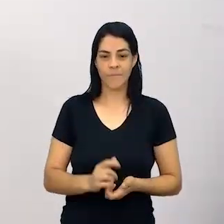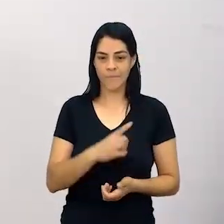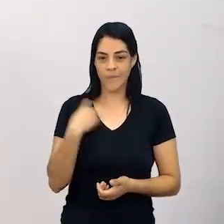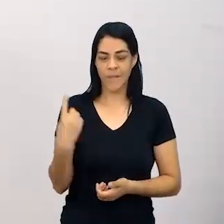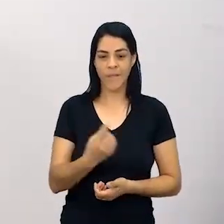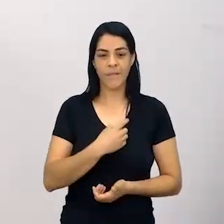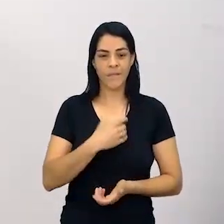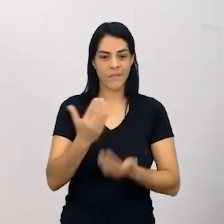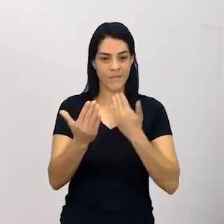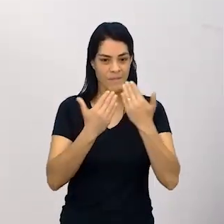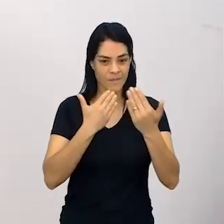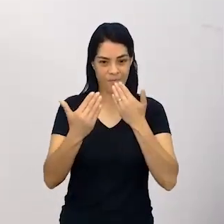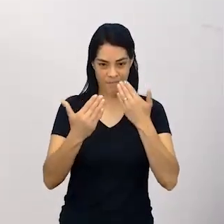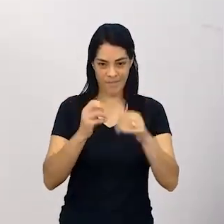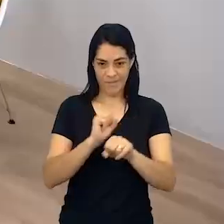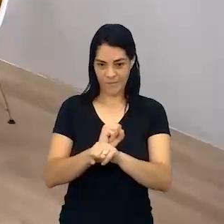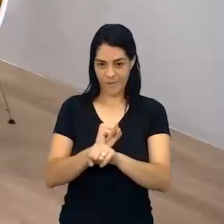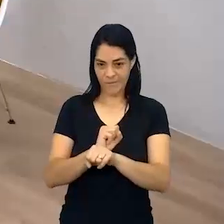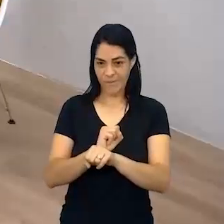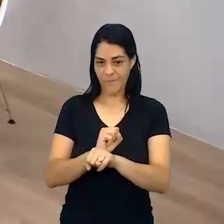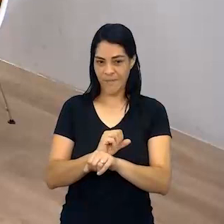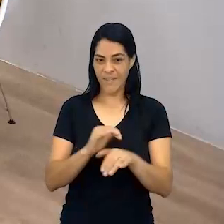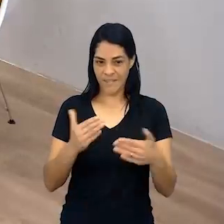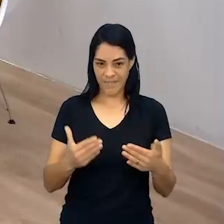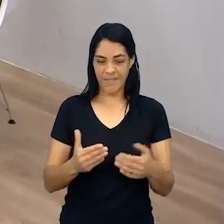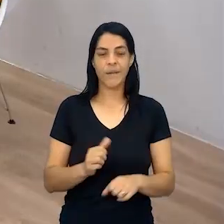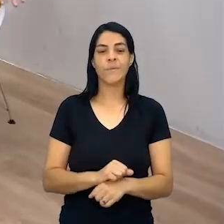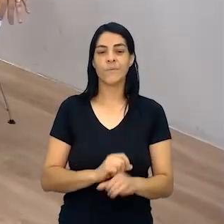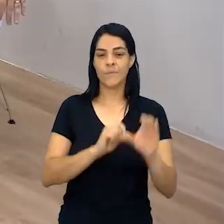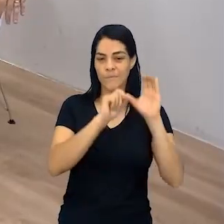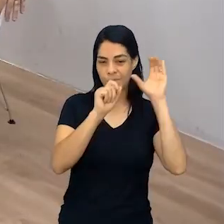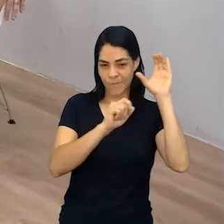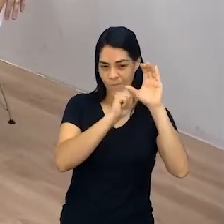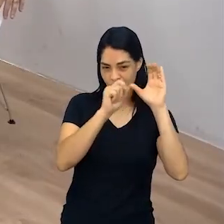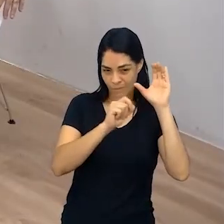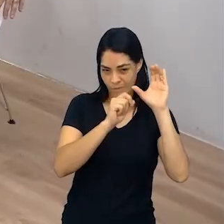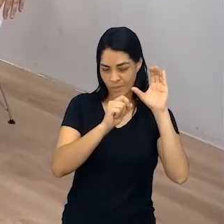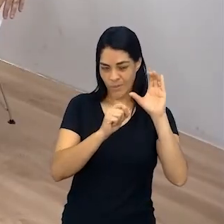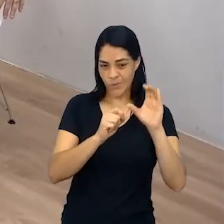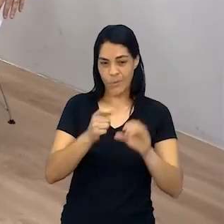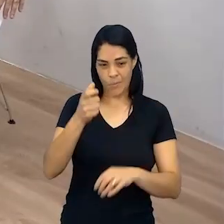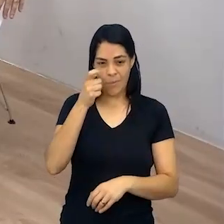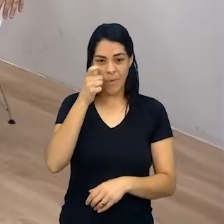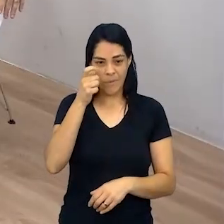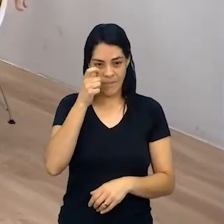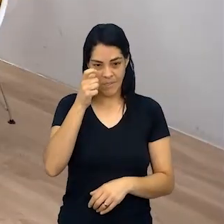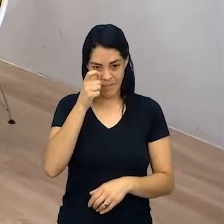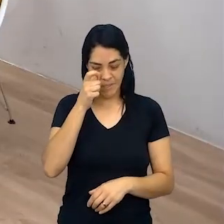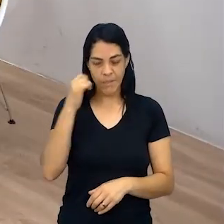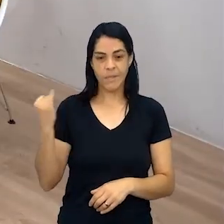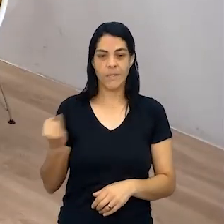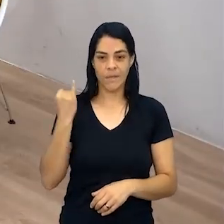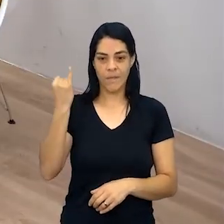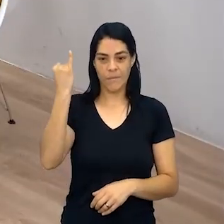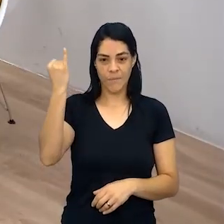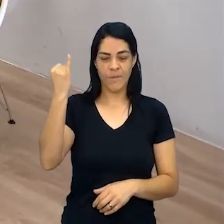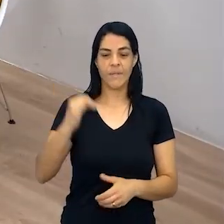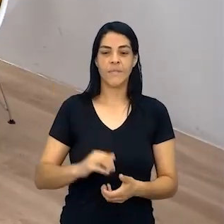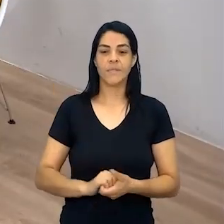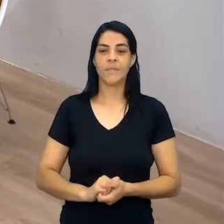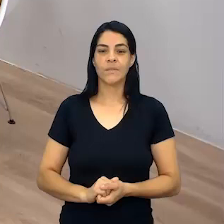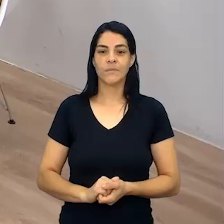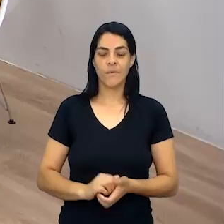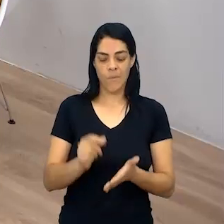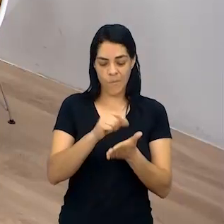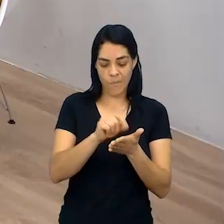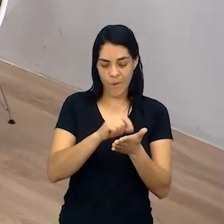aqui. Legal, vamos aguardar. Não é? Vamos assistir esse segundo trechinho aí, que vai ser bem importante para as discussões que virão a Exatamente. seguir. E vão aí já